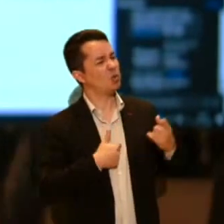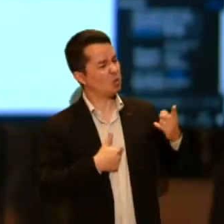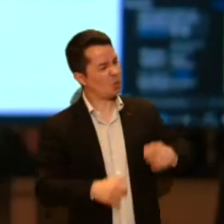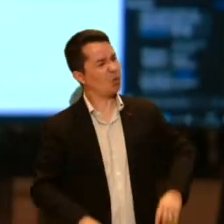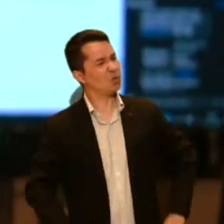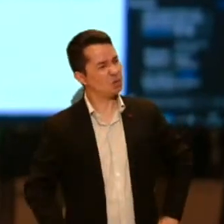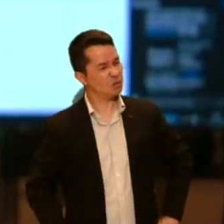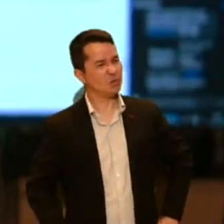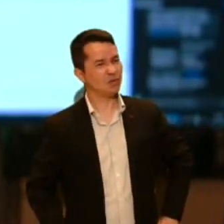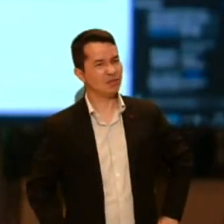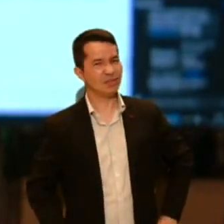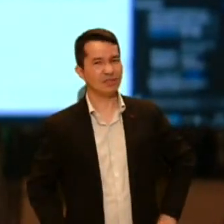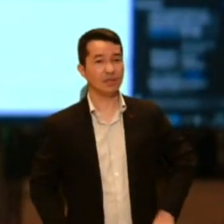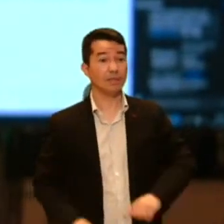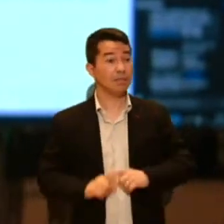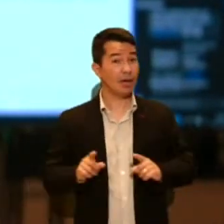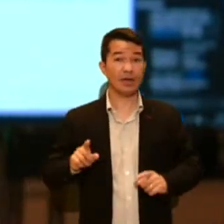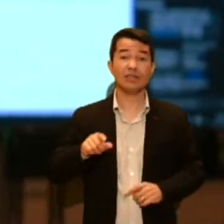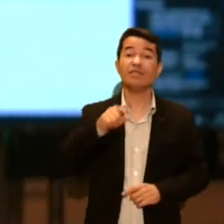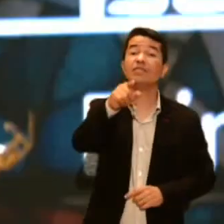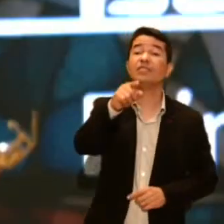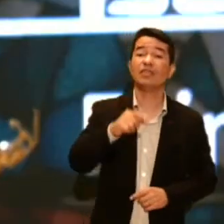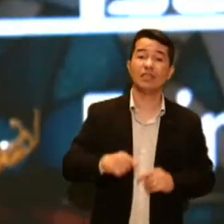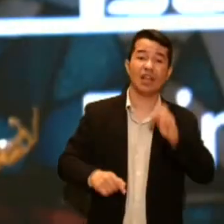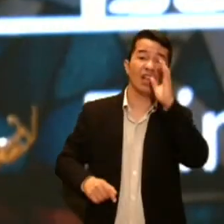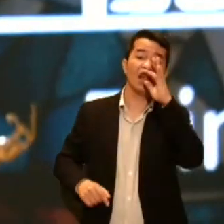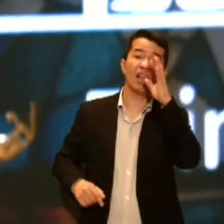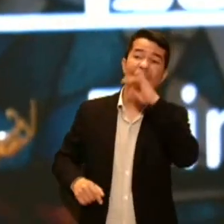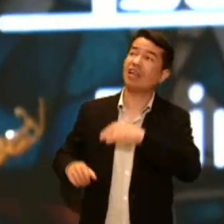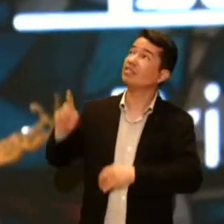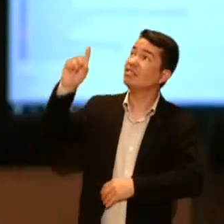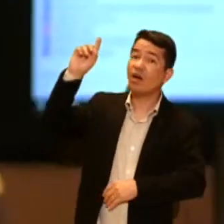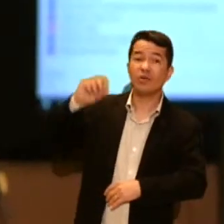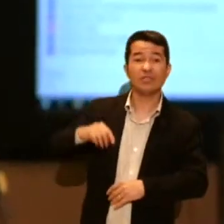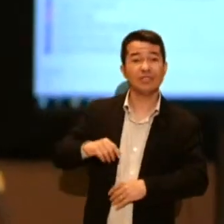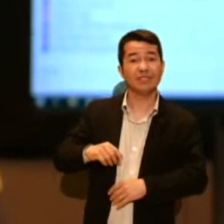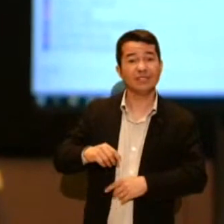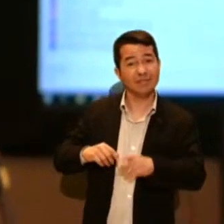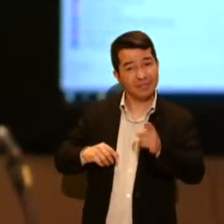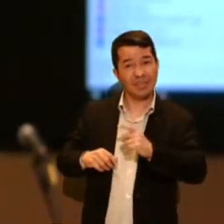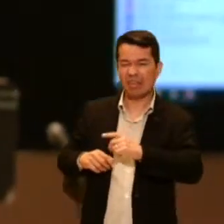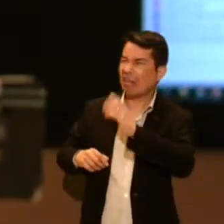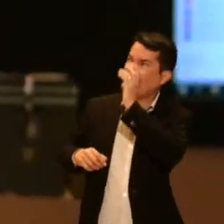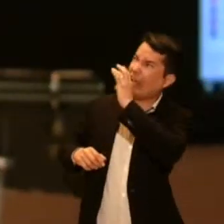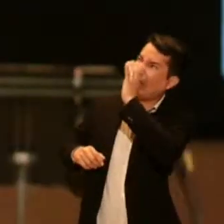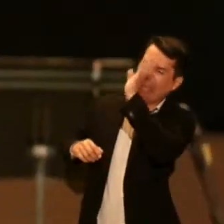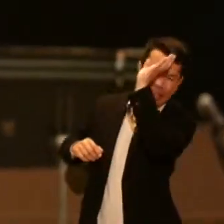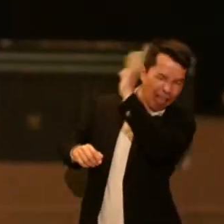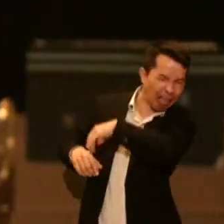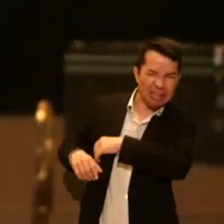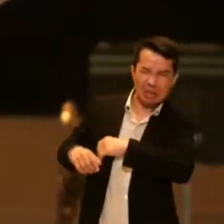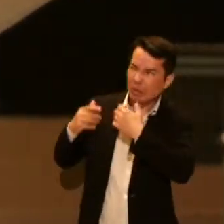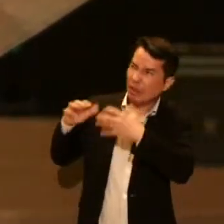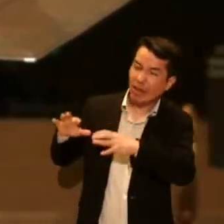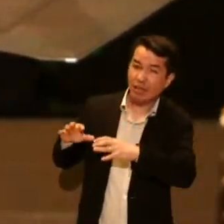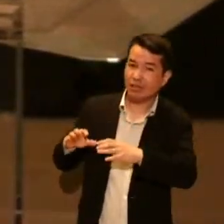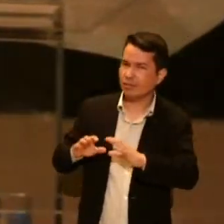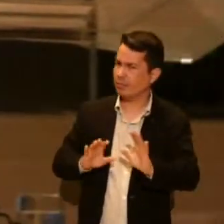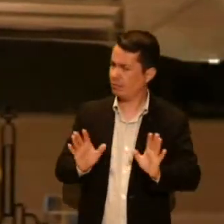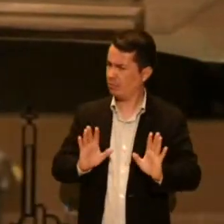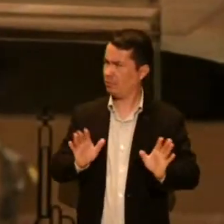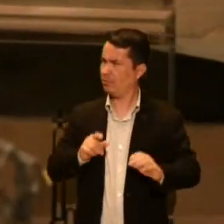Então não ignore a voz do Espírito no seu coração. Então hoje, se o Espírito Santo de Deus está dizendo, olha, está na